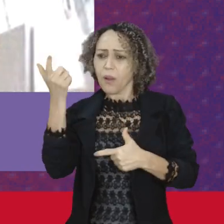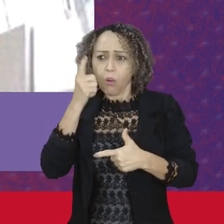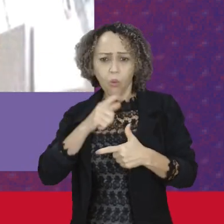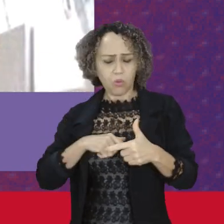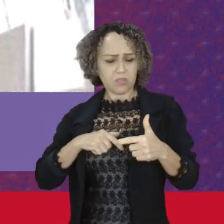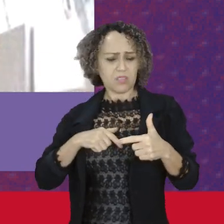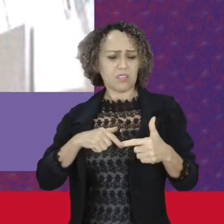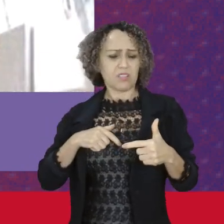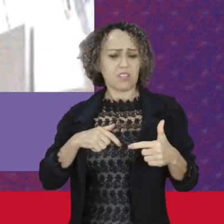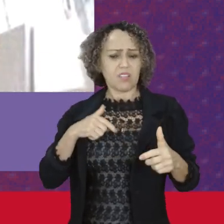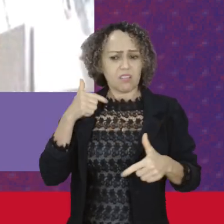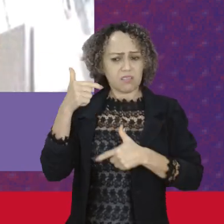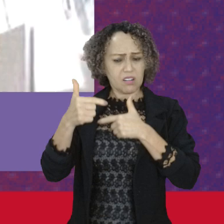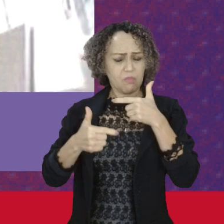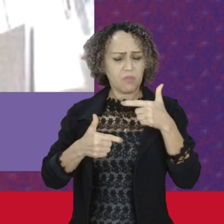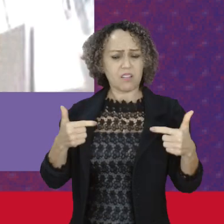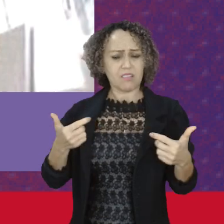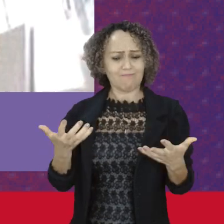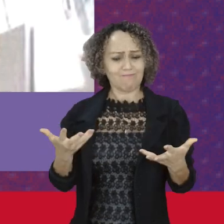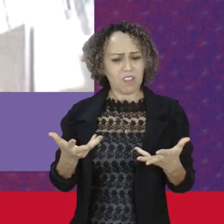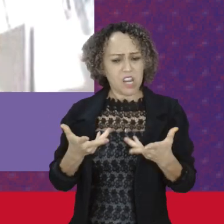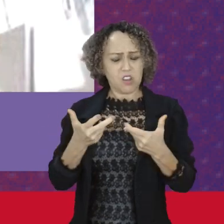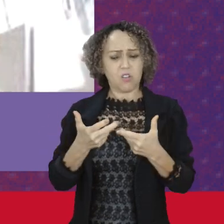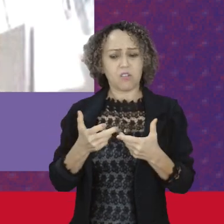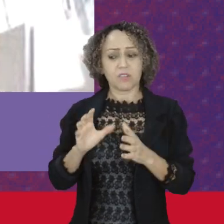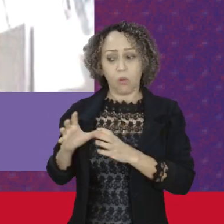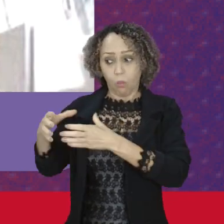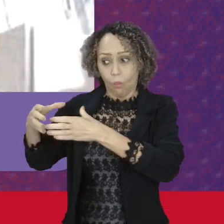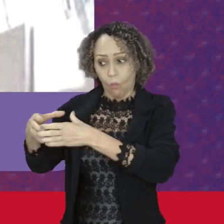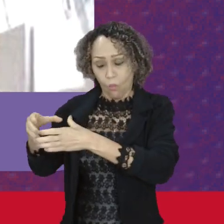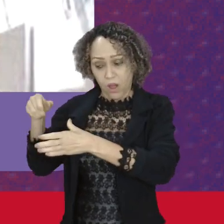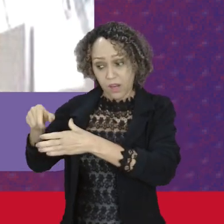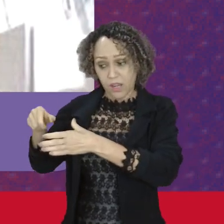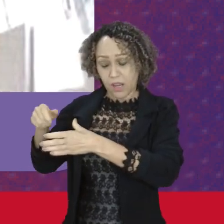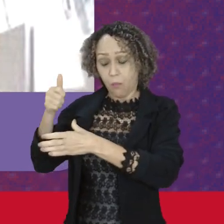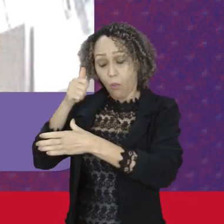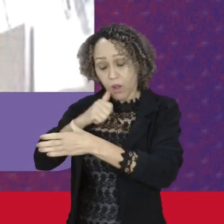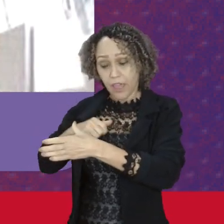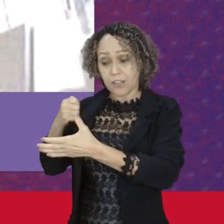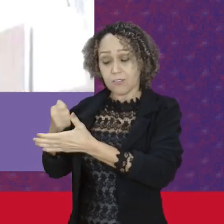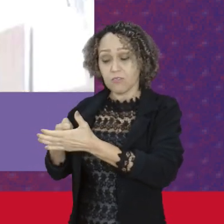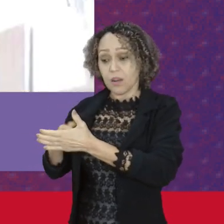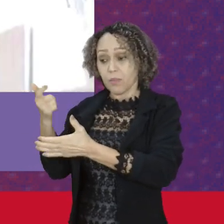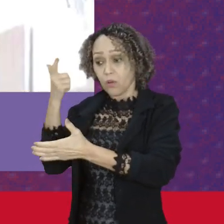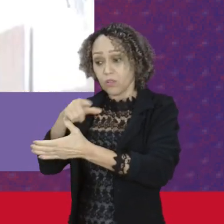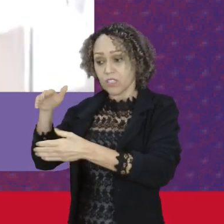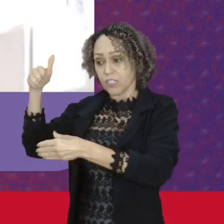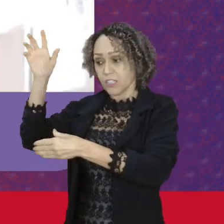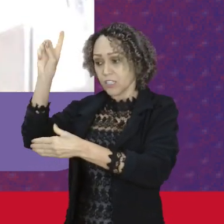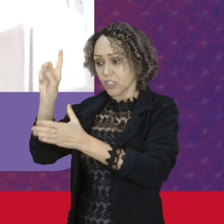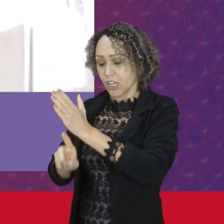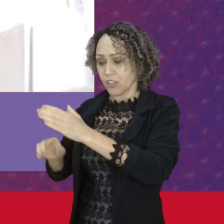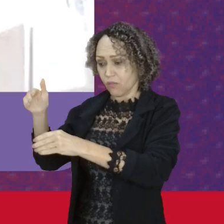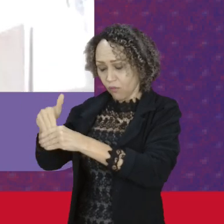mulheres da classe trabalhadora mesmo. Queria ver se a gente podia falar desse assunto. Então,